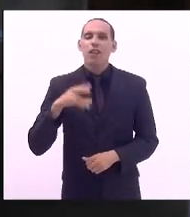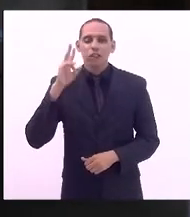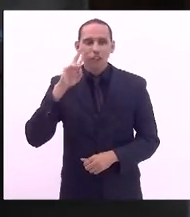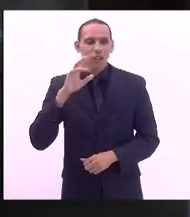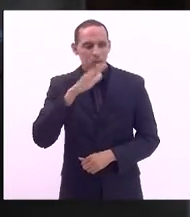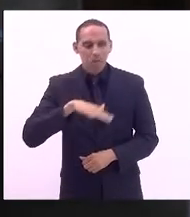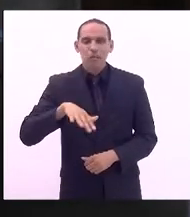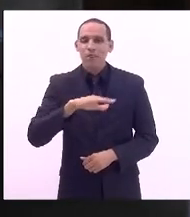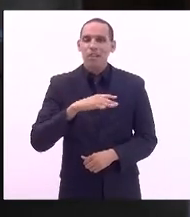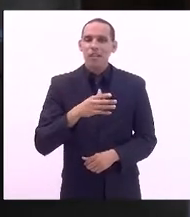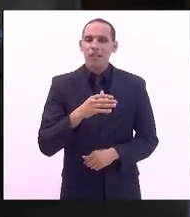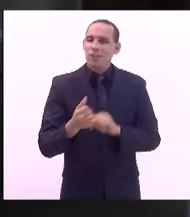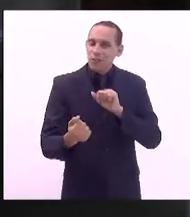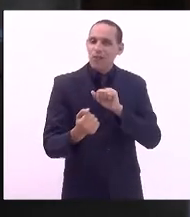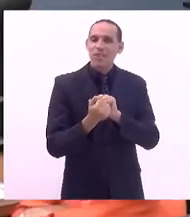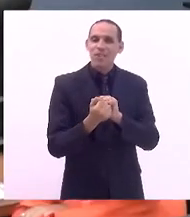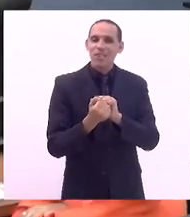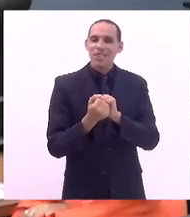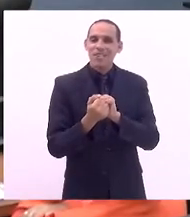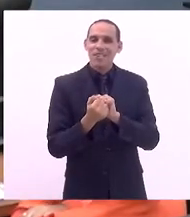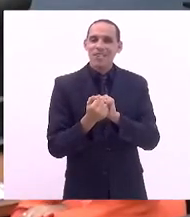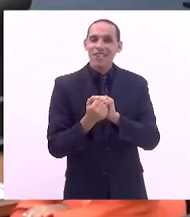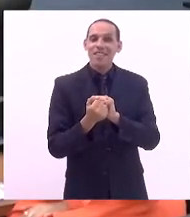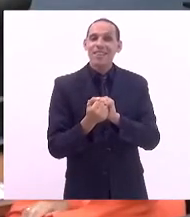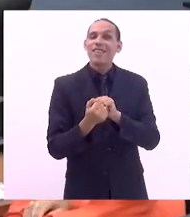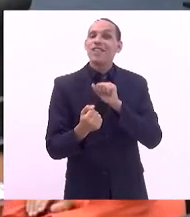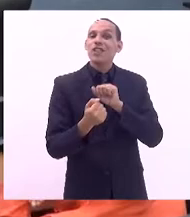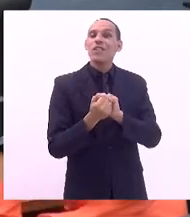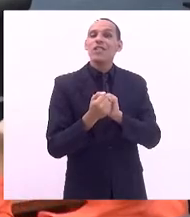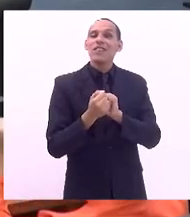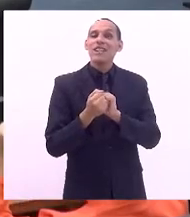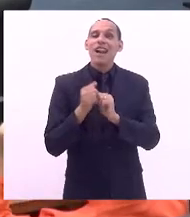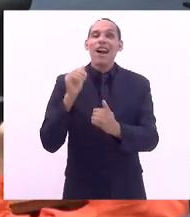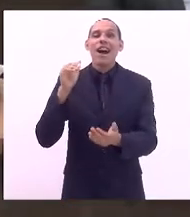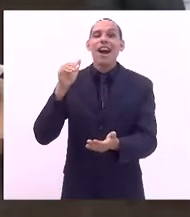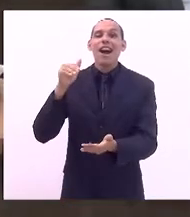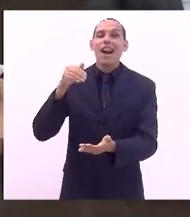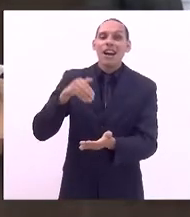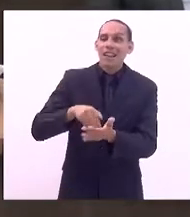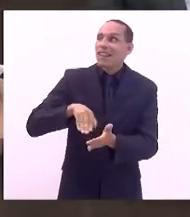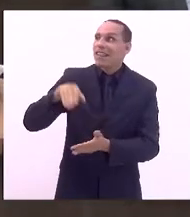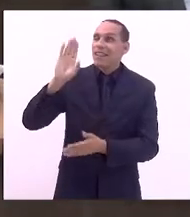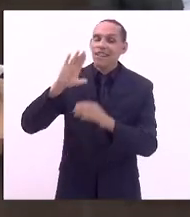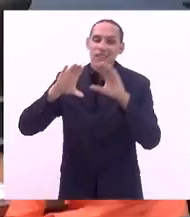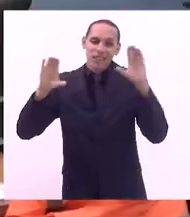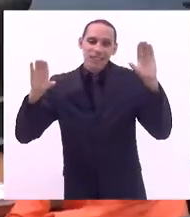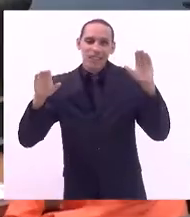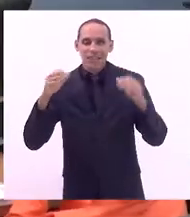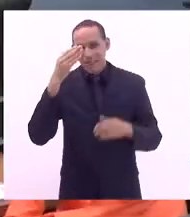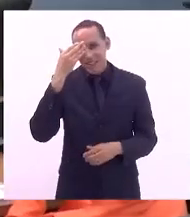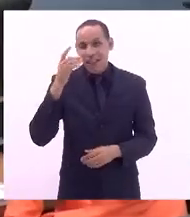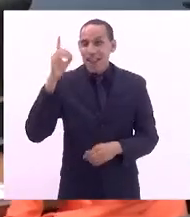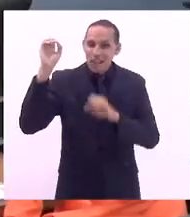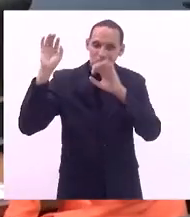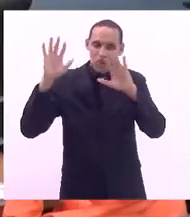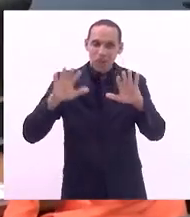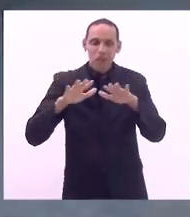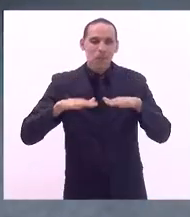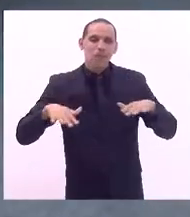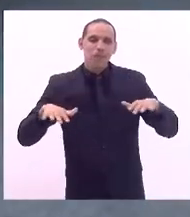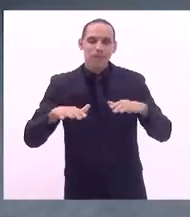história e estamos juntos vamos lá estamos juntos até o céu muito obrigada que Deus abençoe a